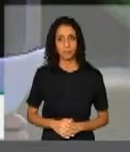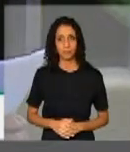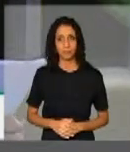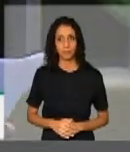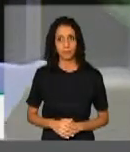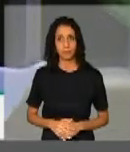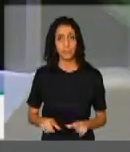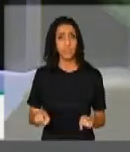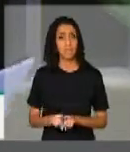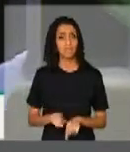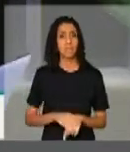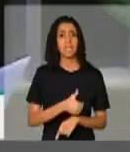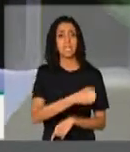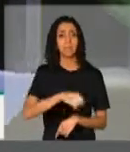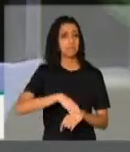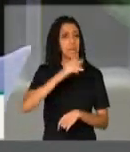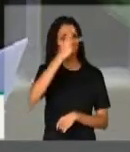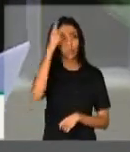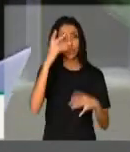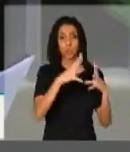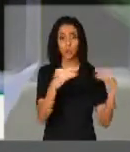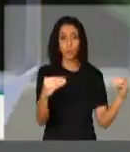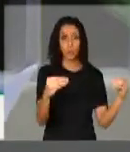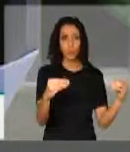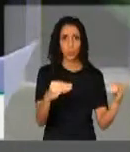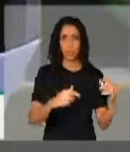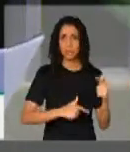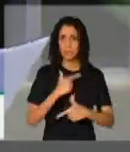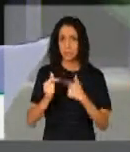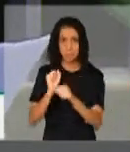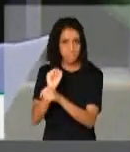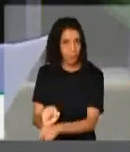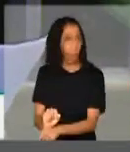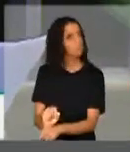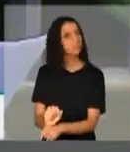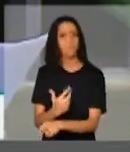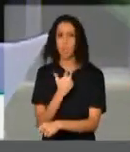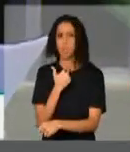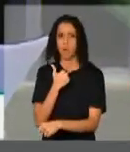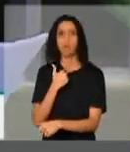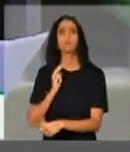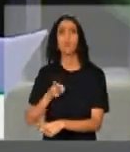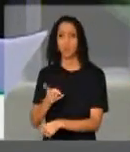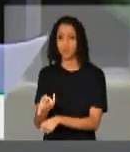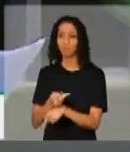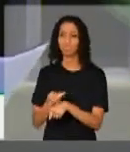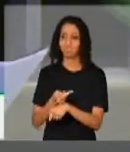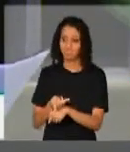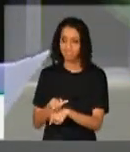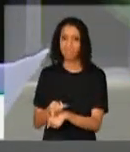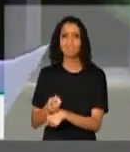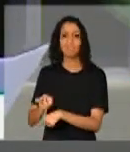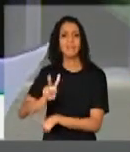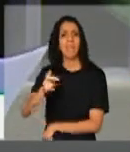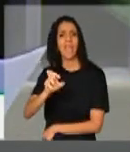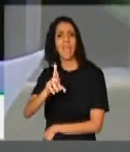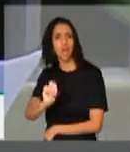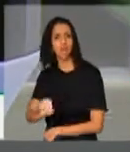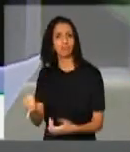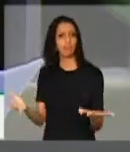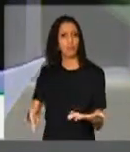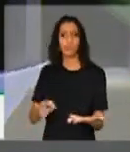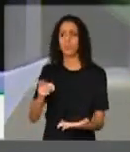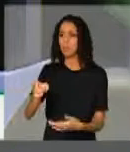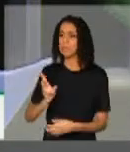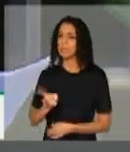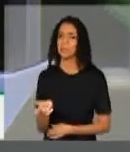107 pessoas desaparecidas os trabalhos não param e nem podem parar enfim são nossos heróis modernos sempre